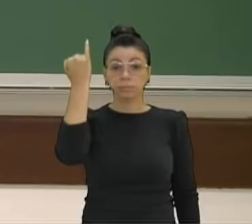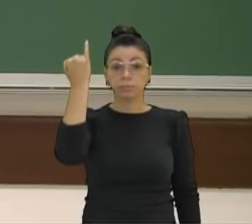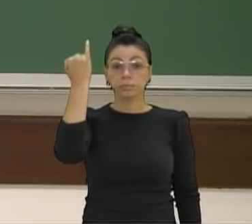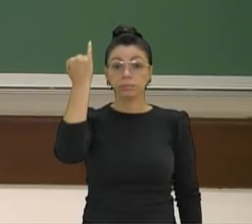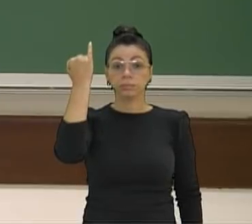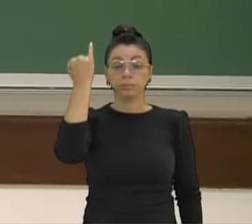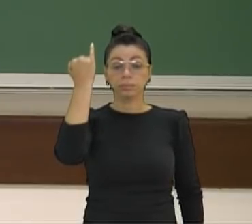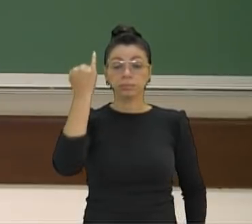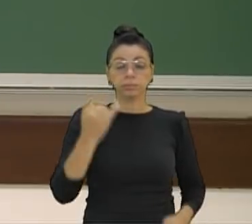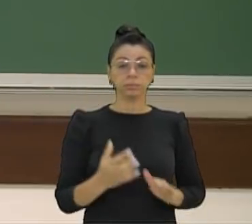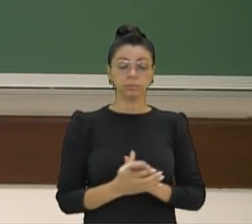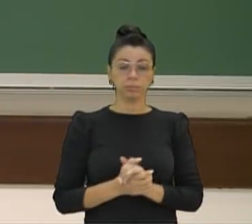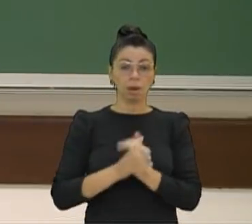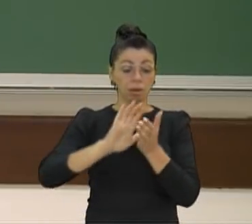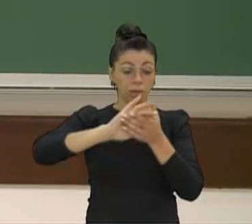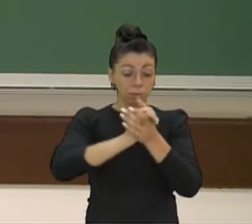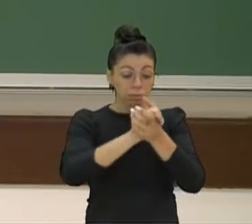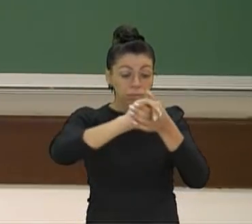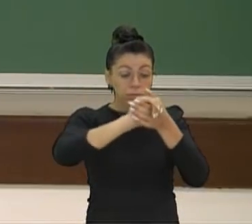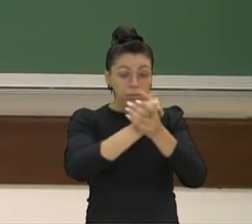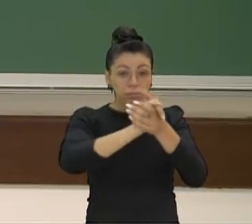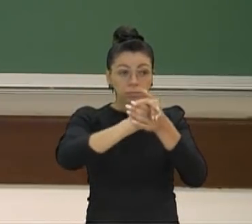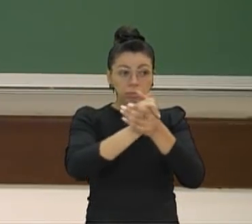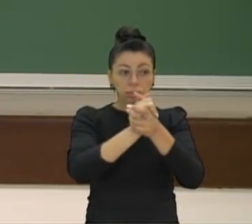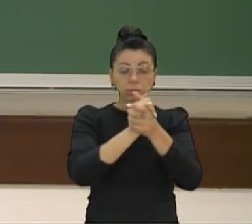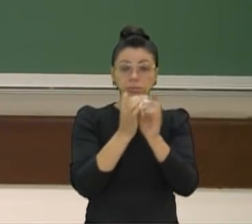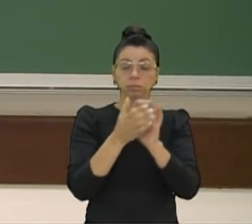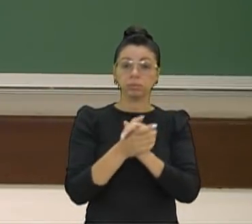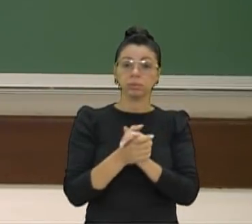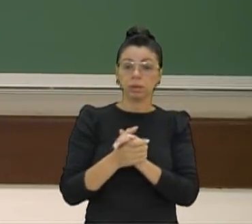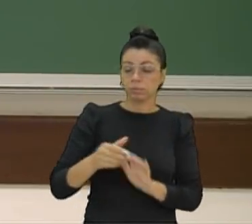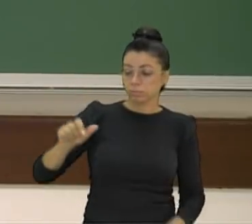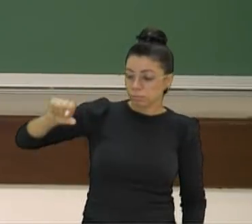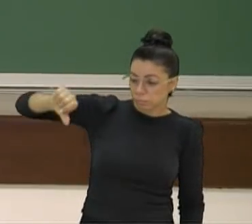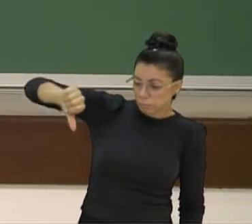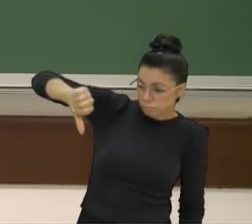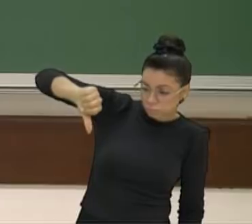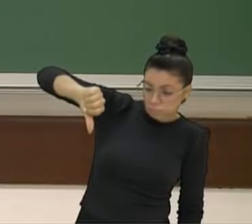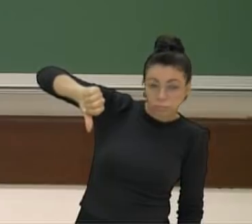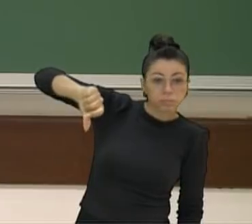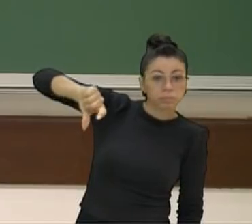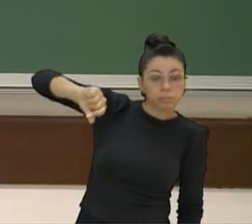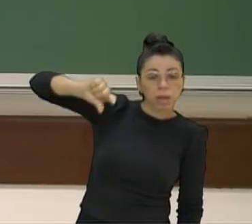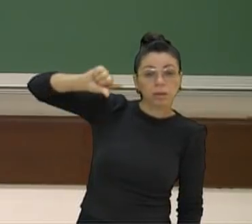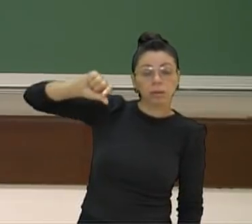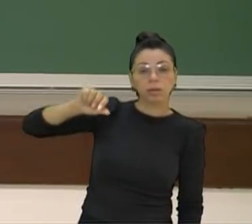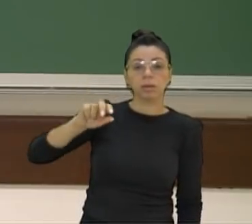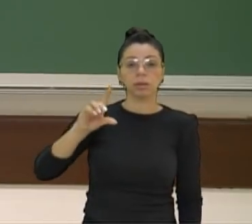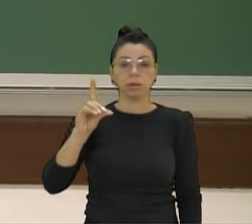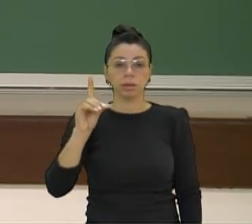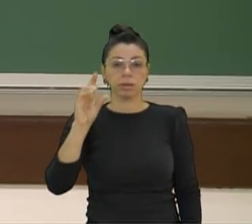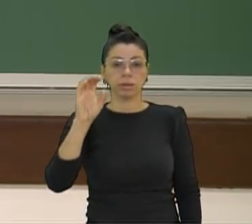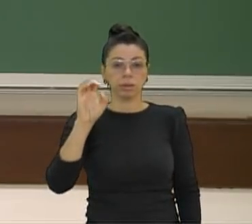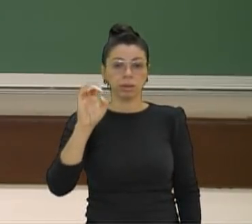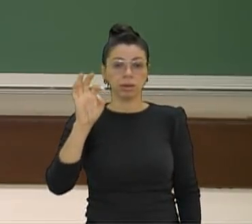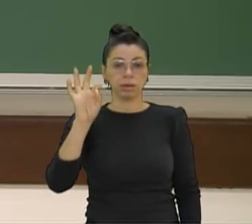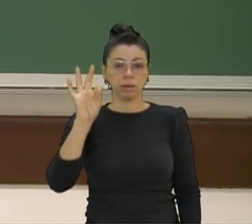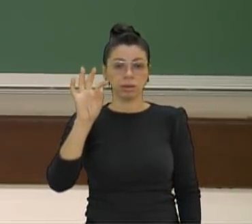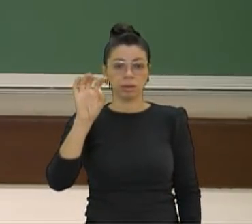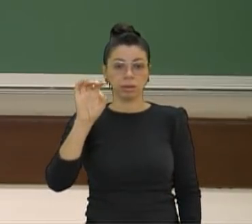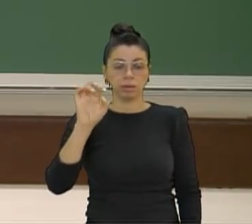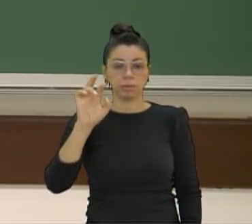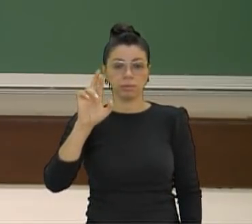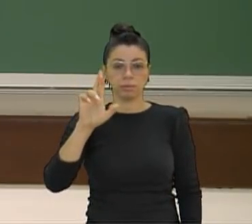da lavagem das mãos. Eu vou colocar um pouquinho de detergente mesmo, né, mas claro que o sabonete faz o mesmo